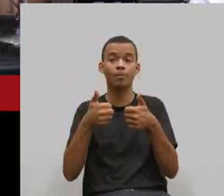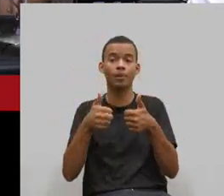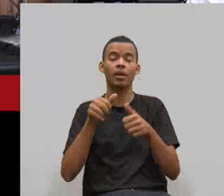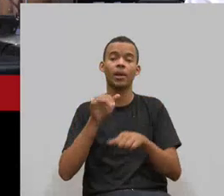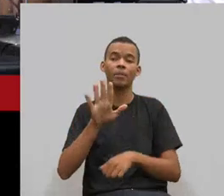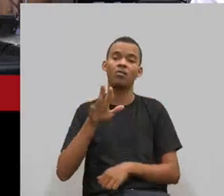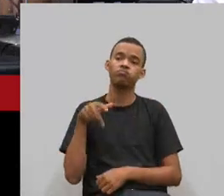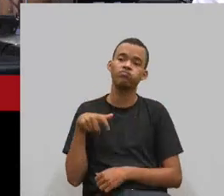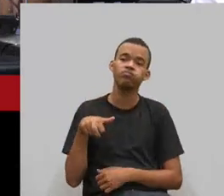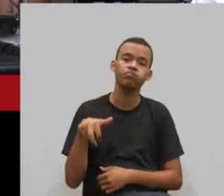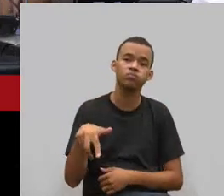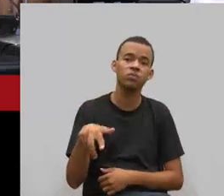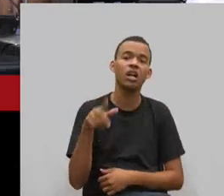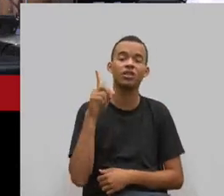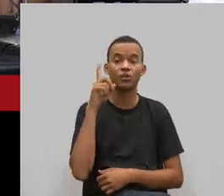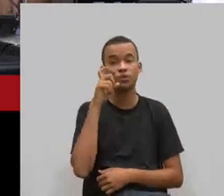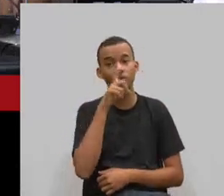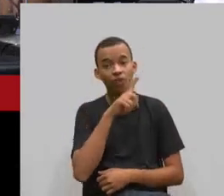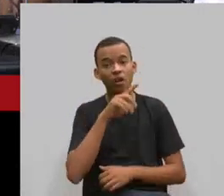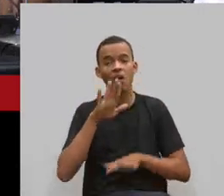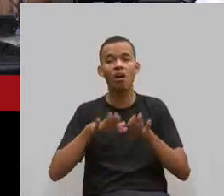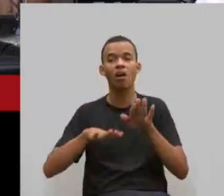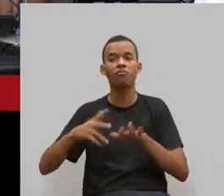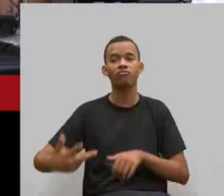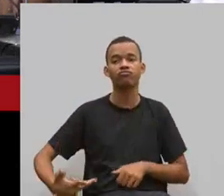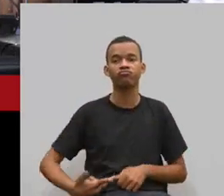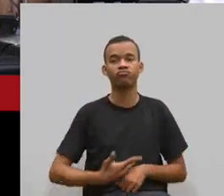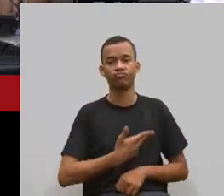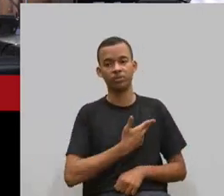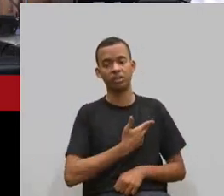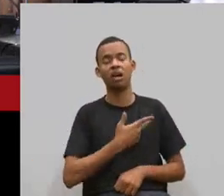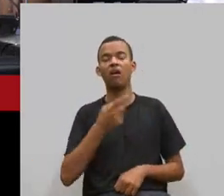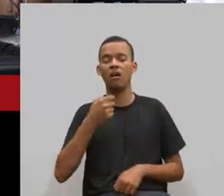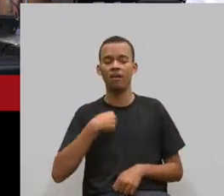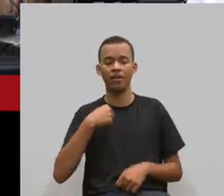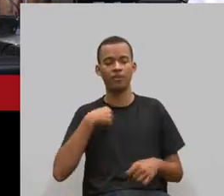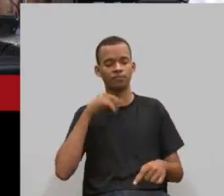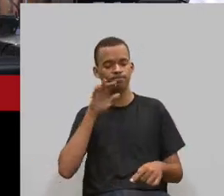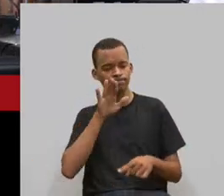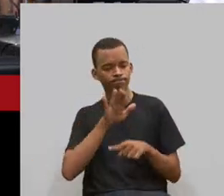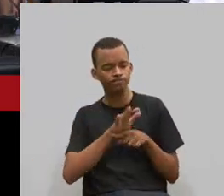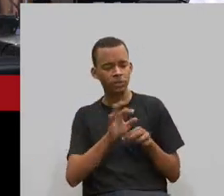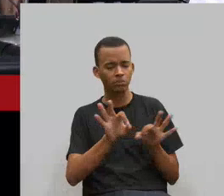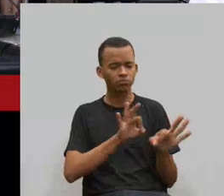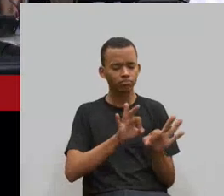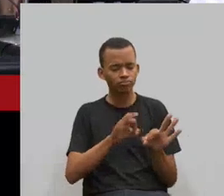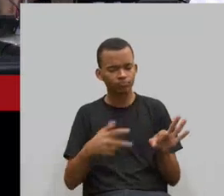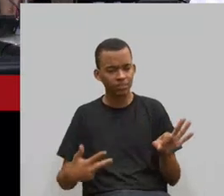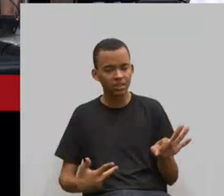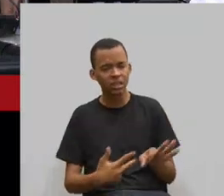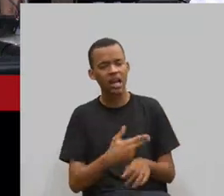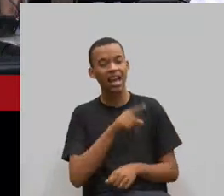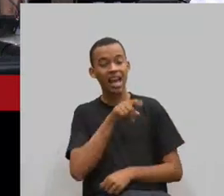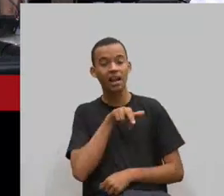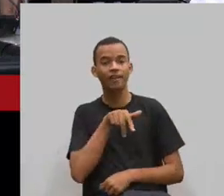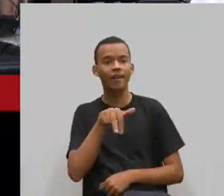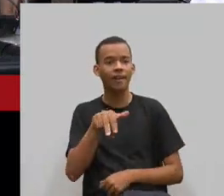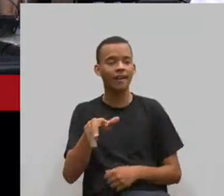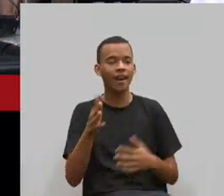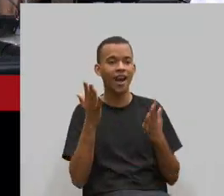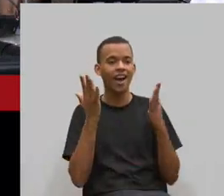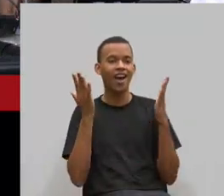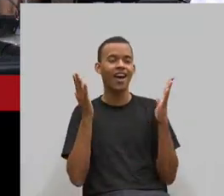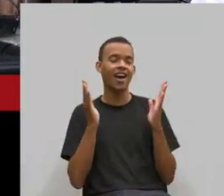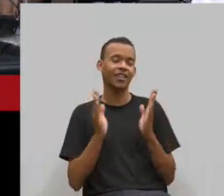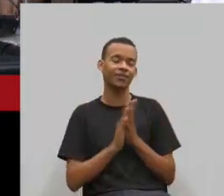quadril no pé na coluna e para mim era um prazer imenso quando a pessoa a criança deambulava sozinha sem ajuda de